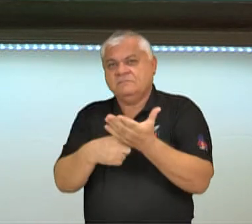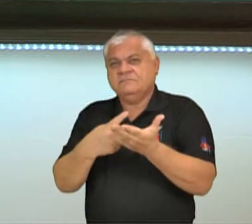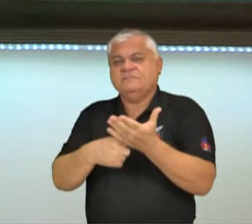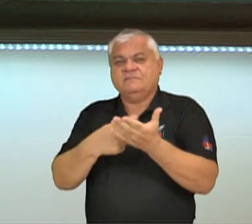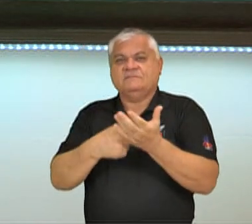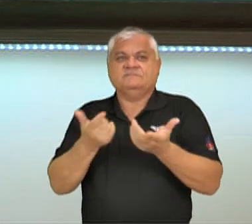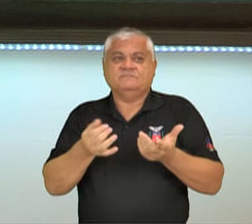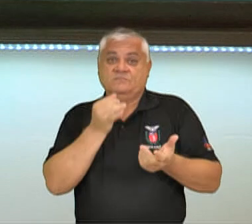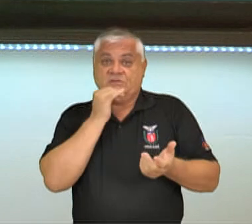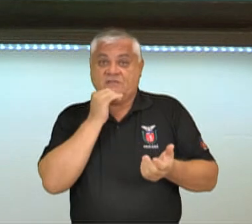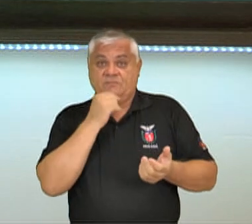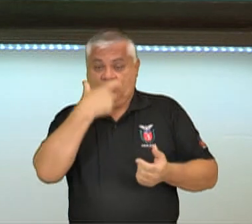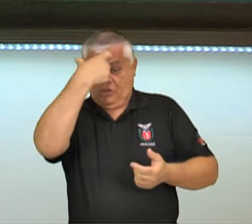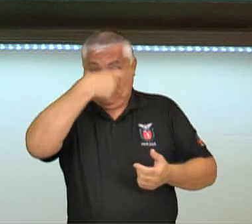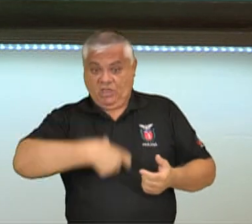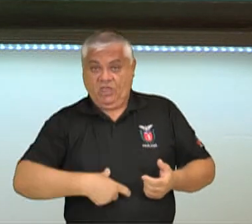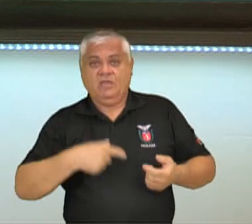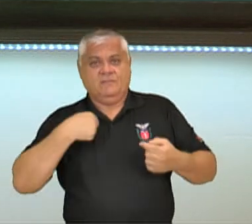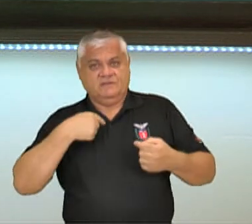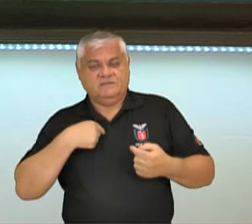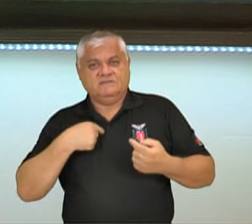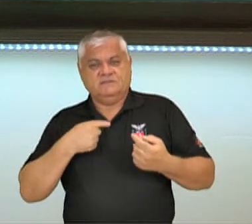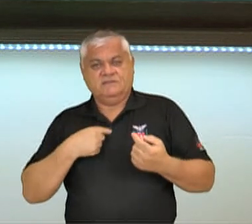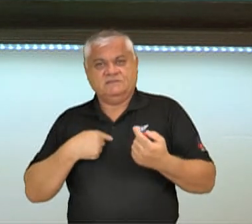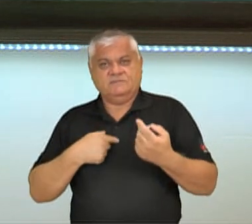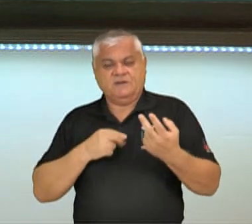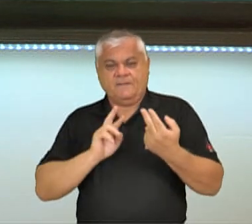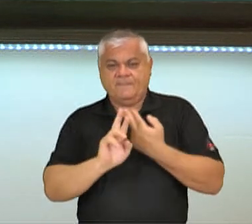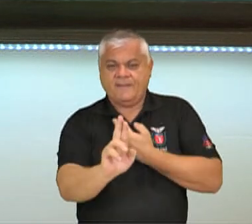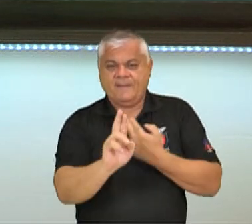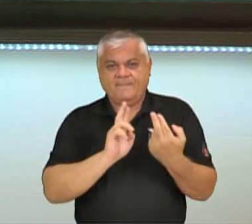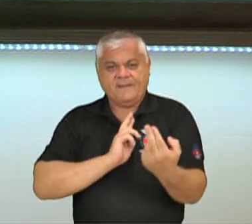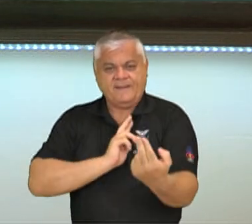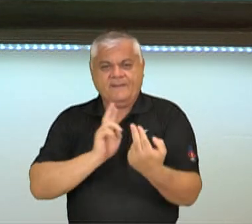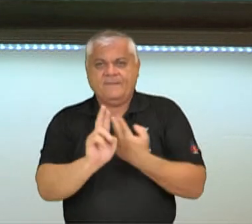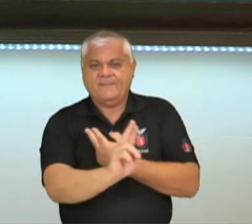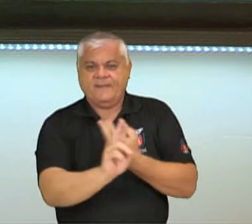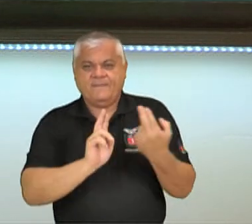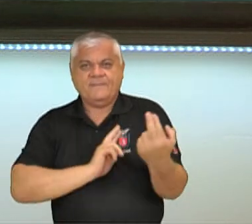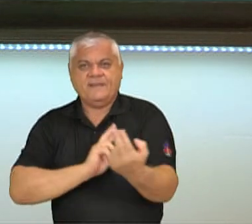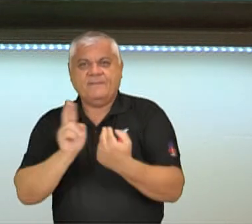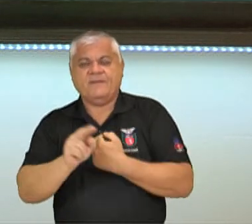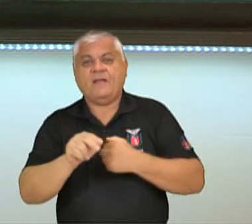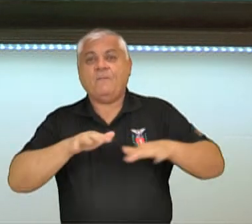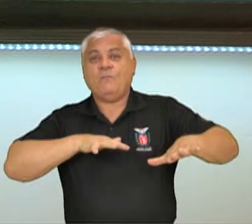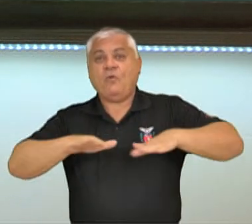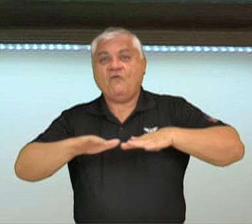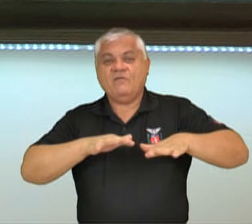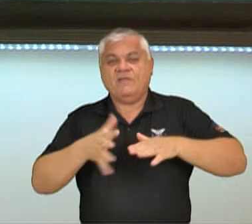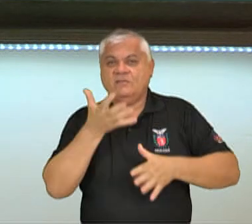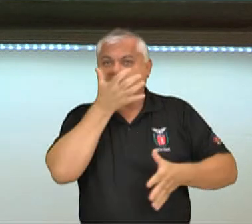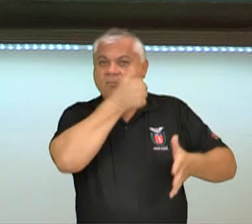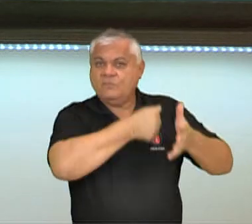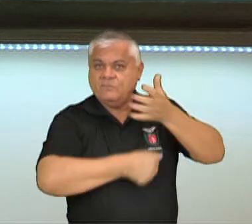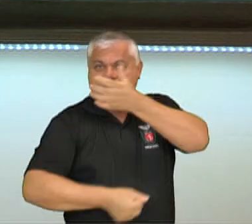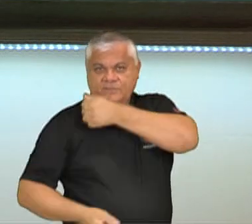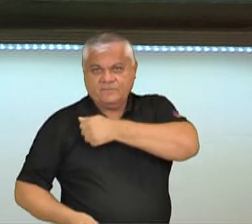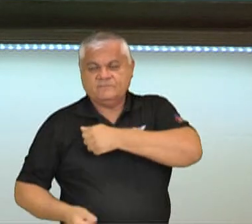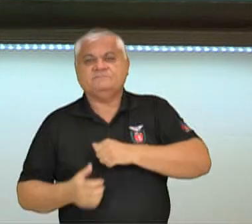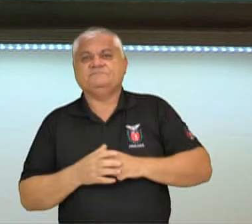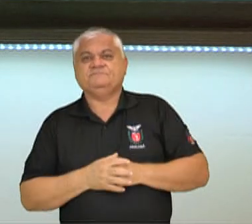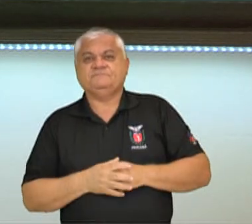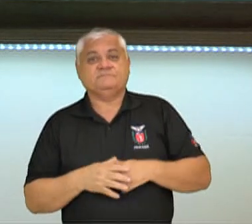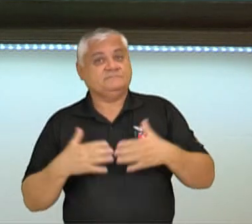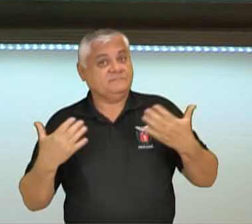E daí eu terei que responder a esse contra-ataque também com um movimento de esquiva e um novo ataque.